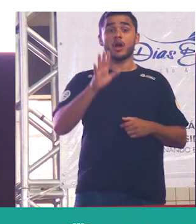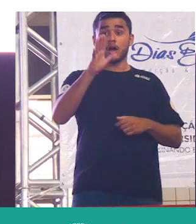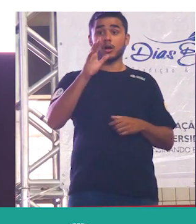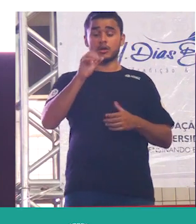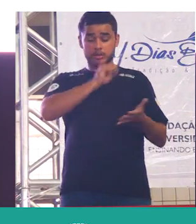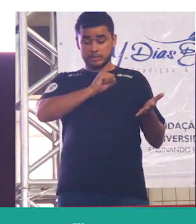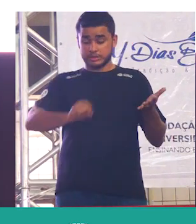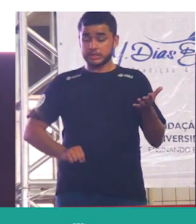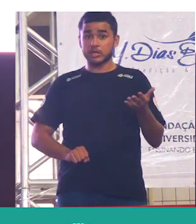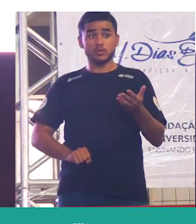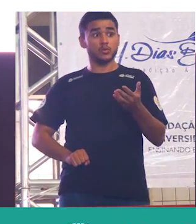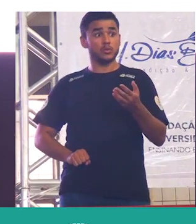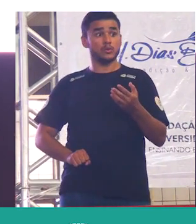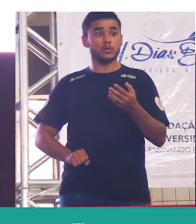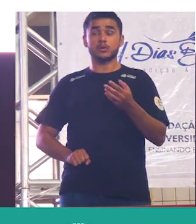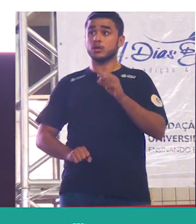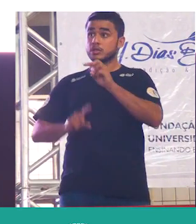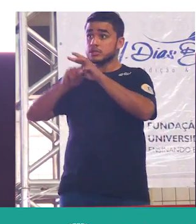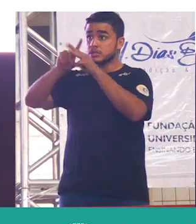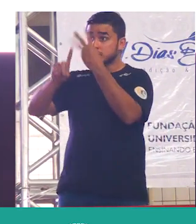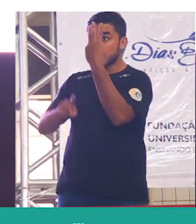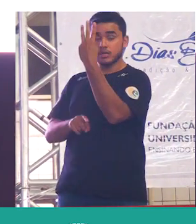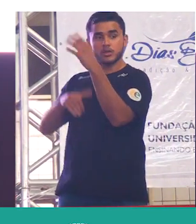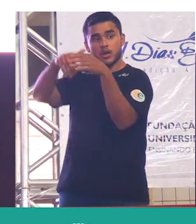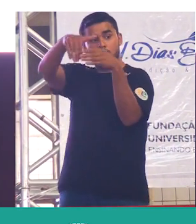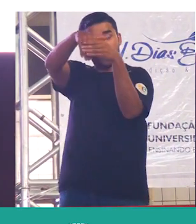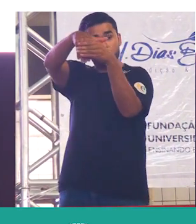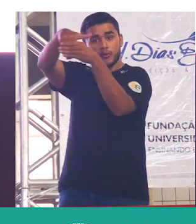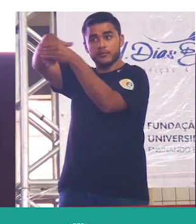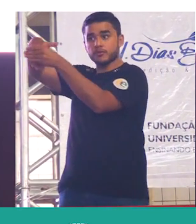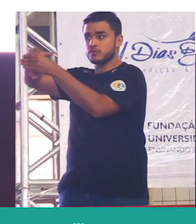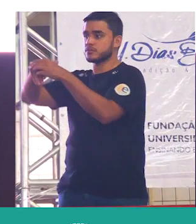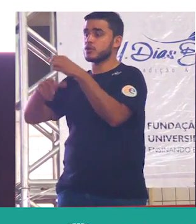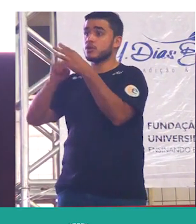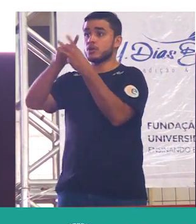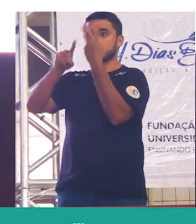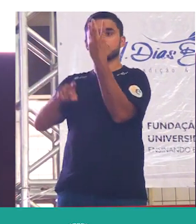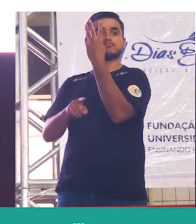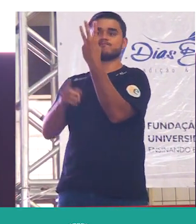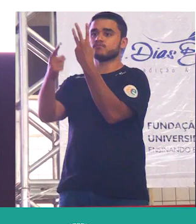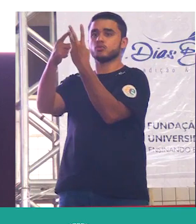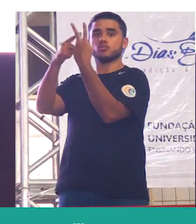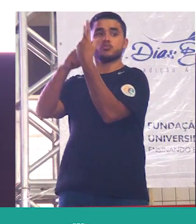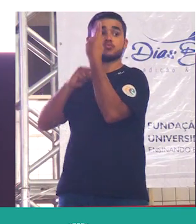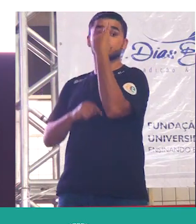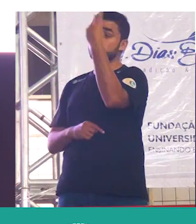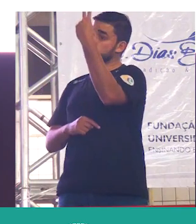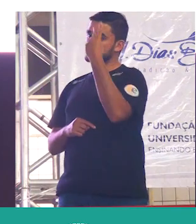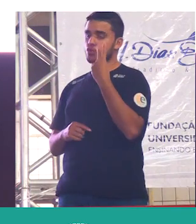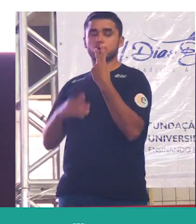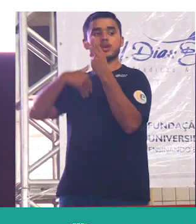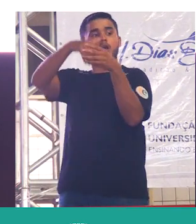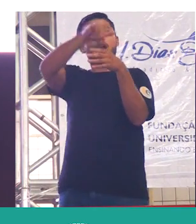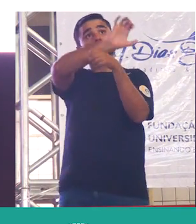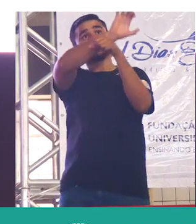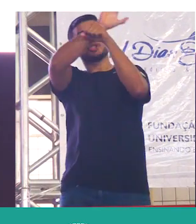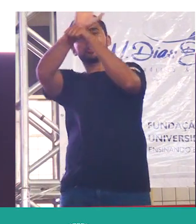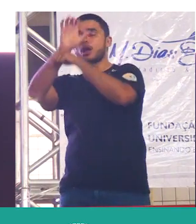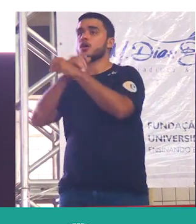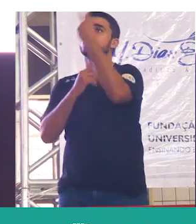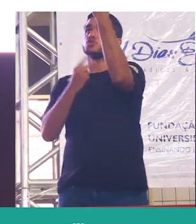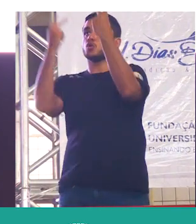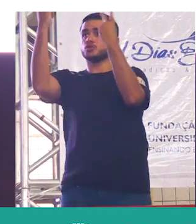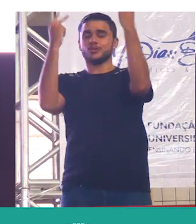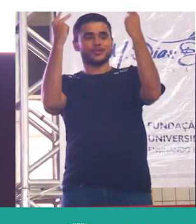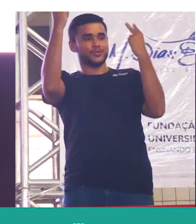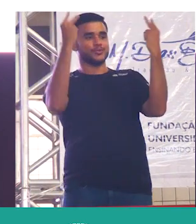um deles, cada estado, não elegeria mais. Todos os estados têm